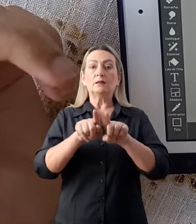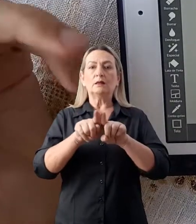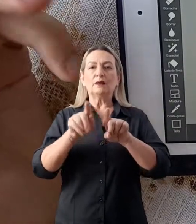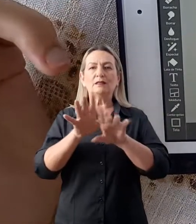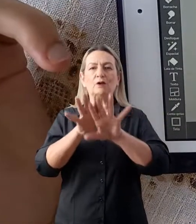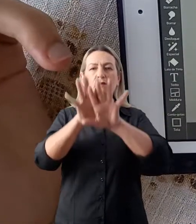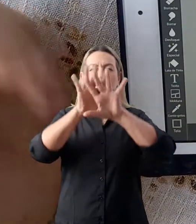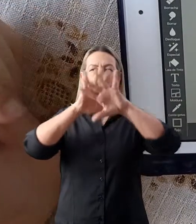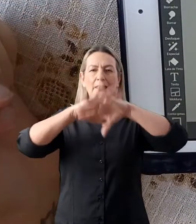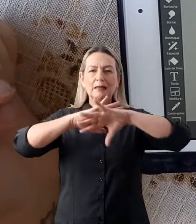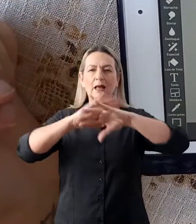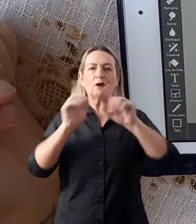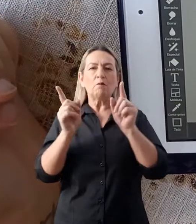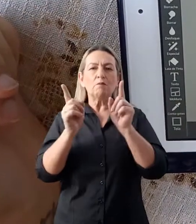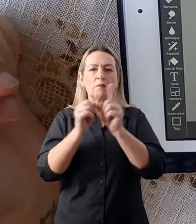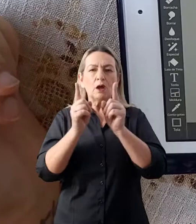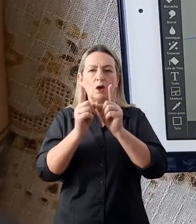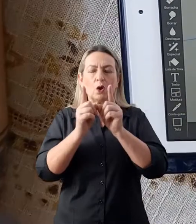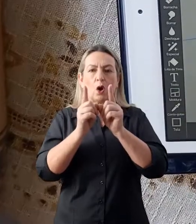de mandalas pequenas,